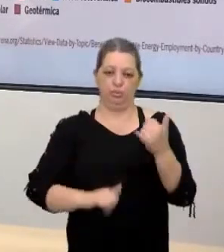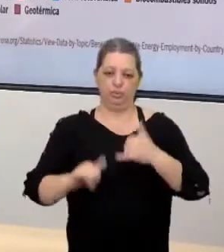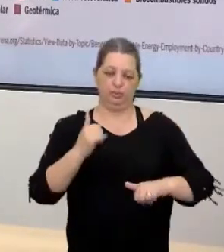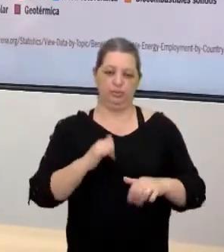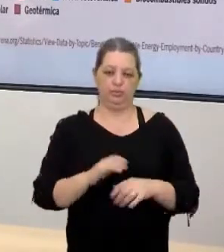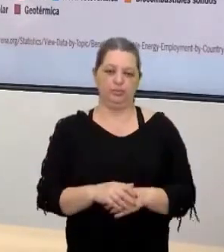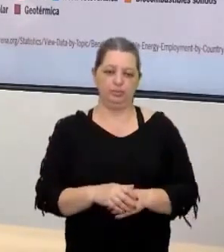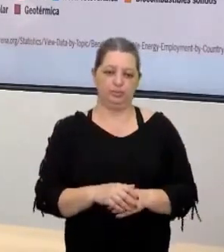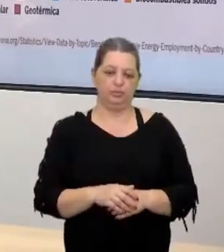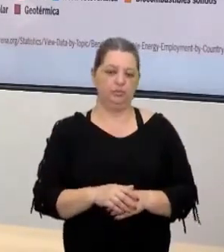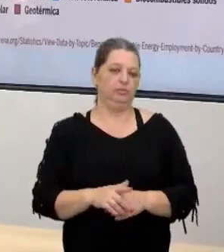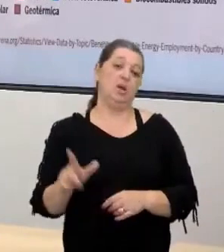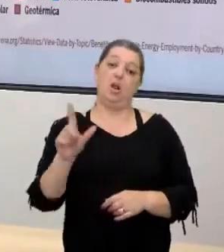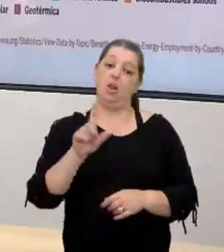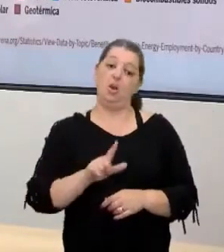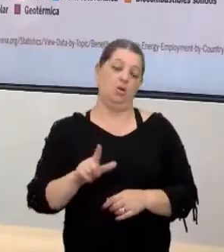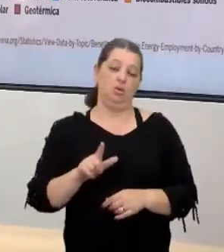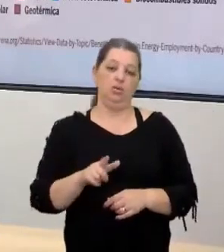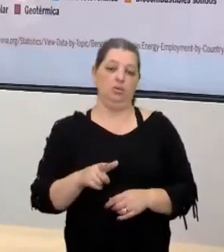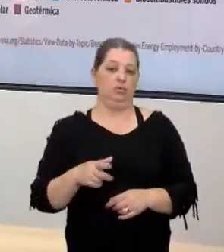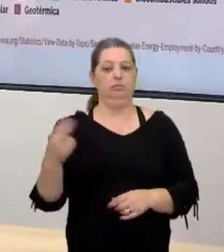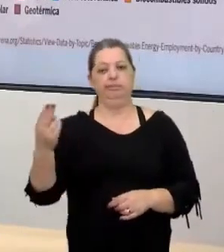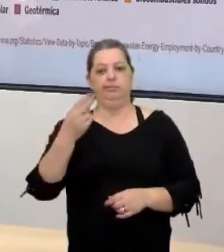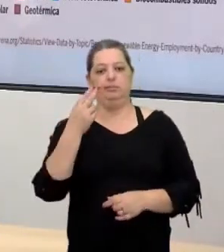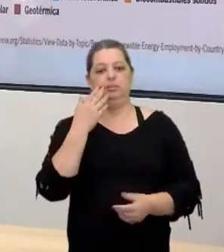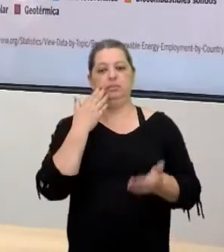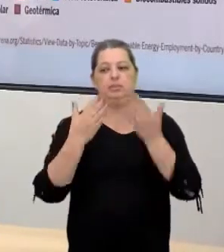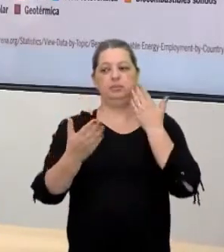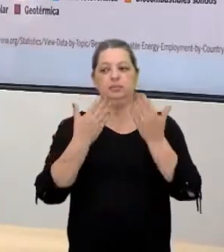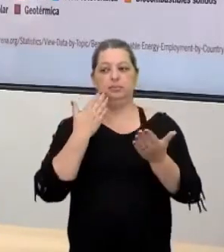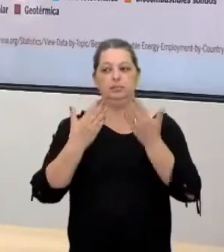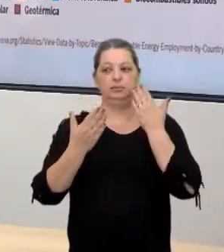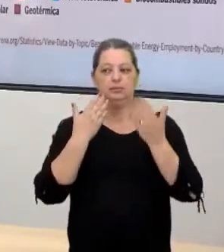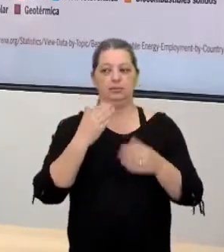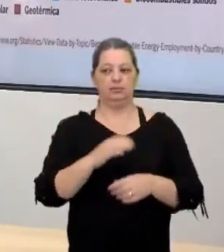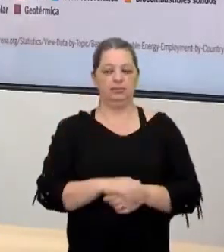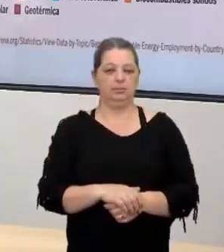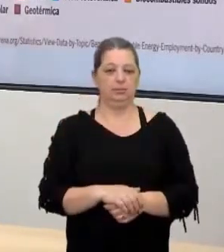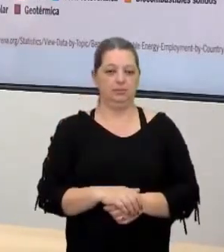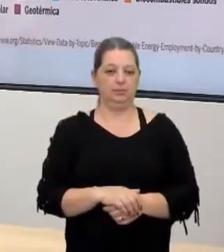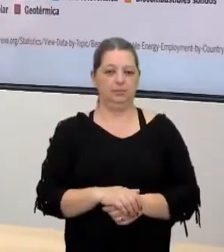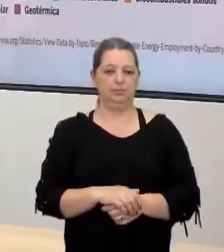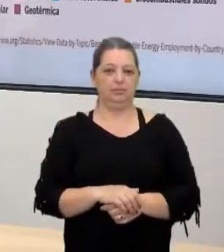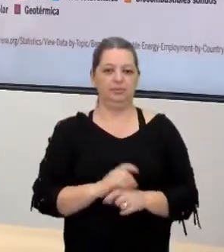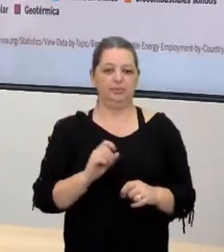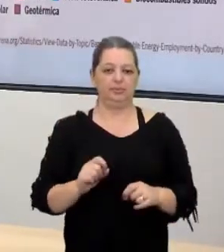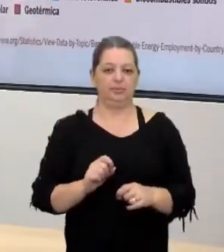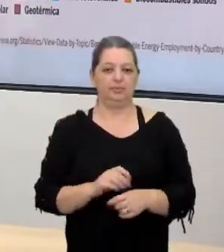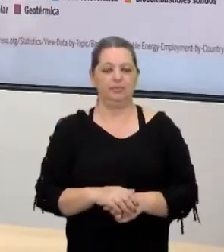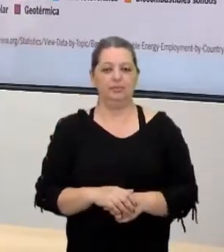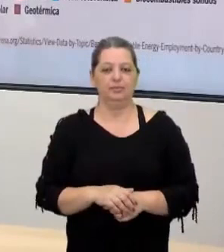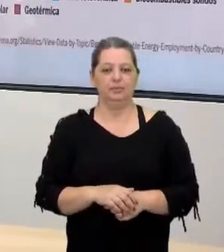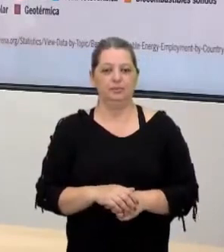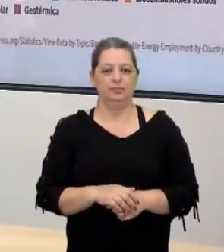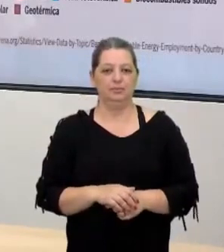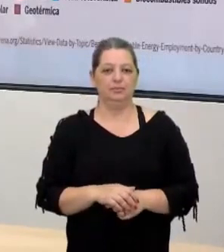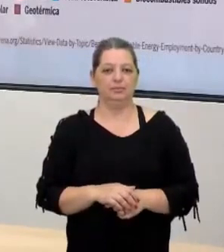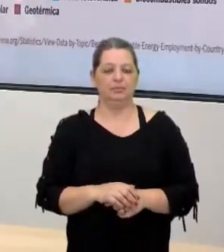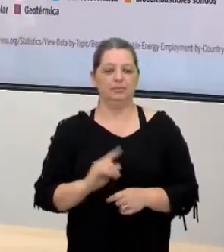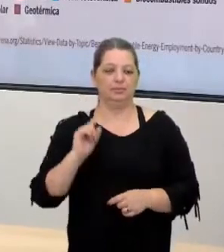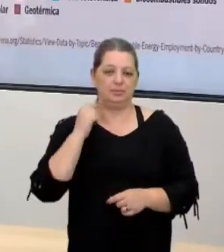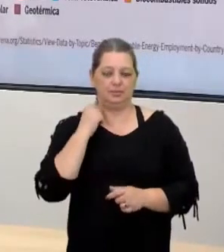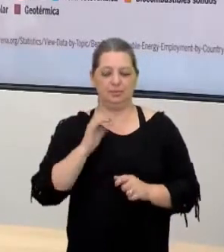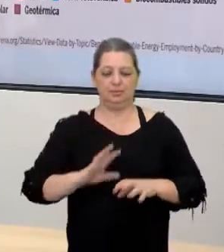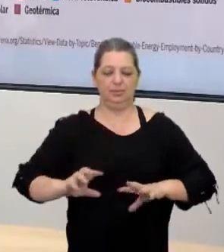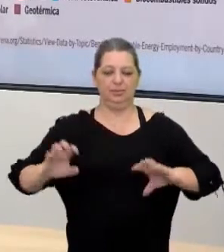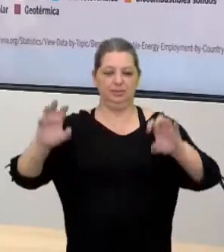lógico que não dá para comparar essas energias renováveis com combustíveis fósseis, por exemplo, que poluem a